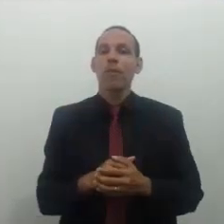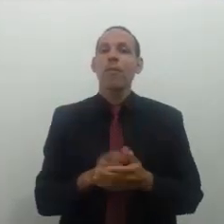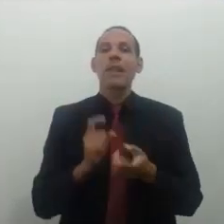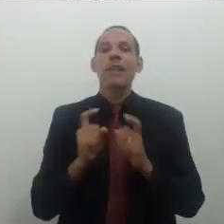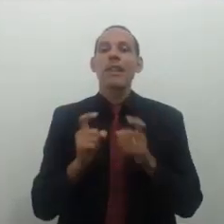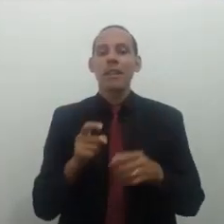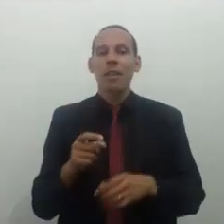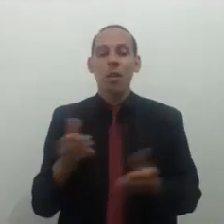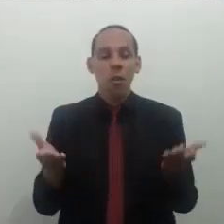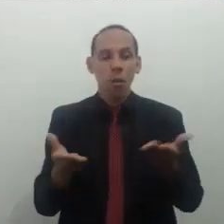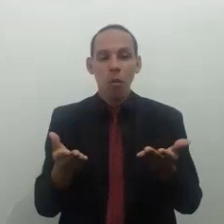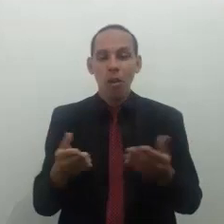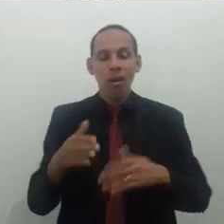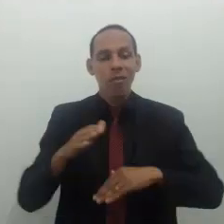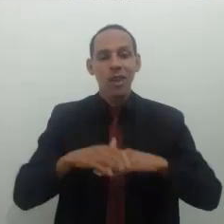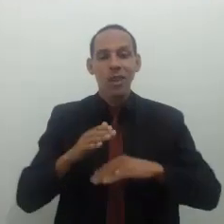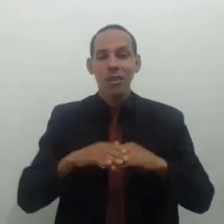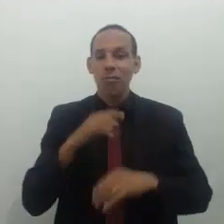hoje